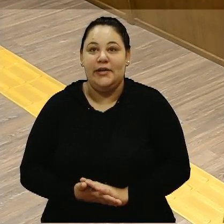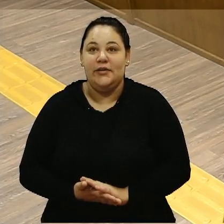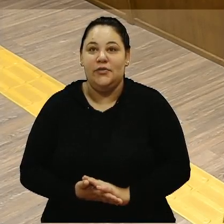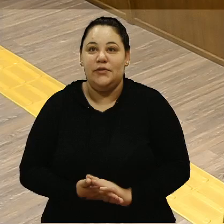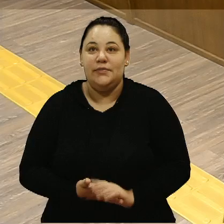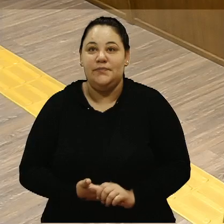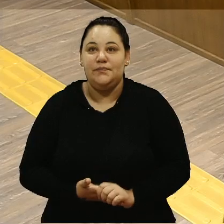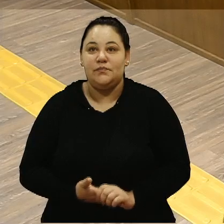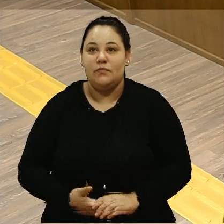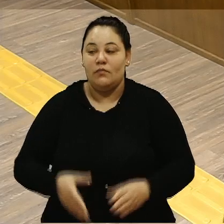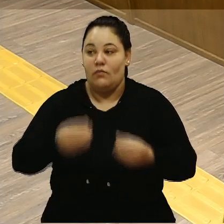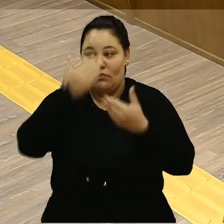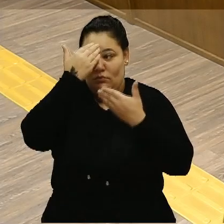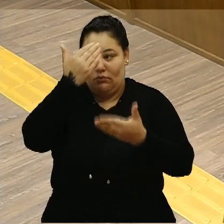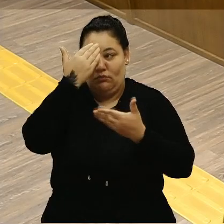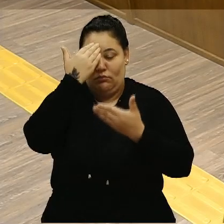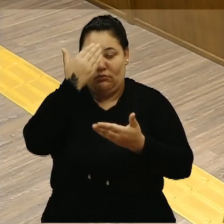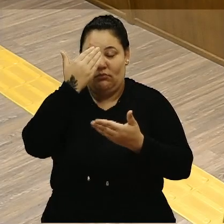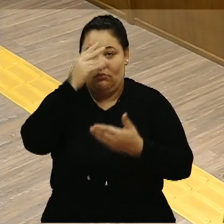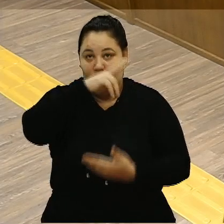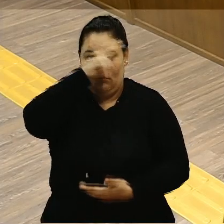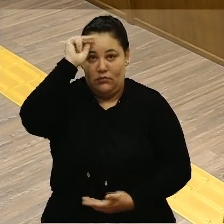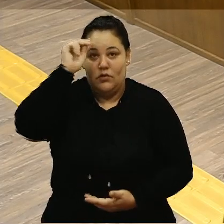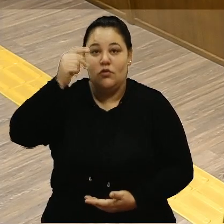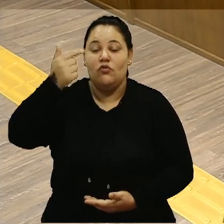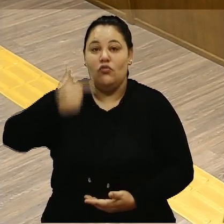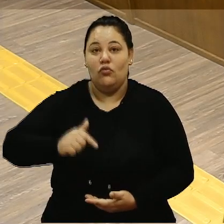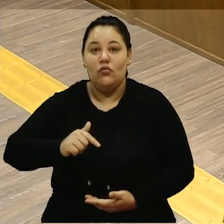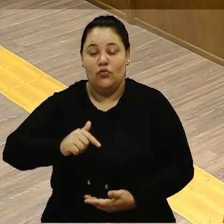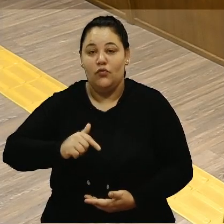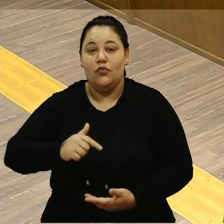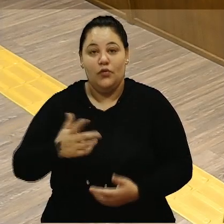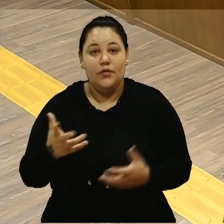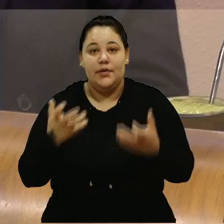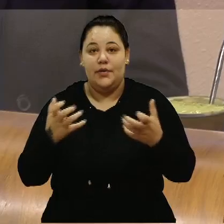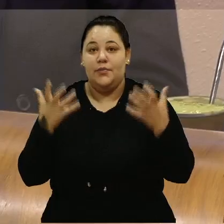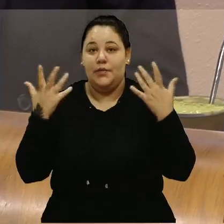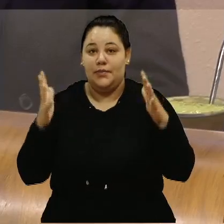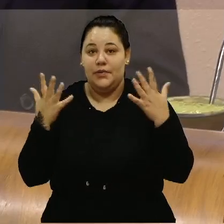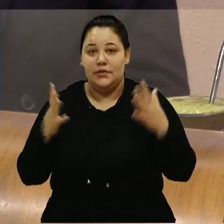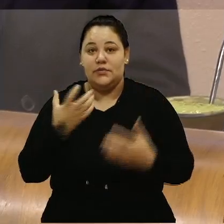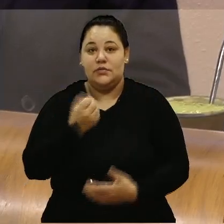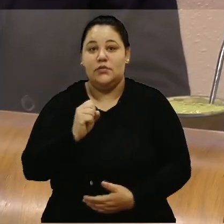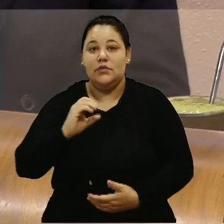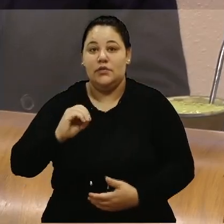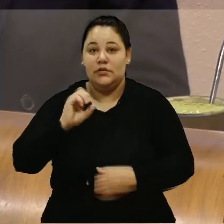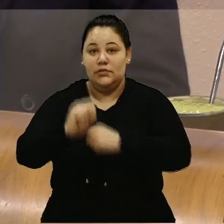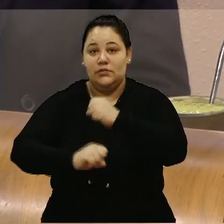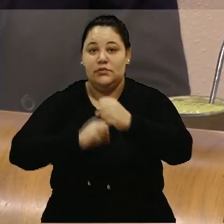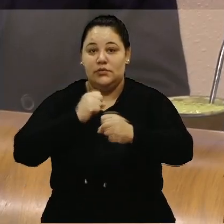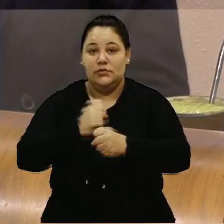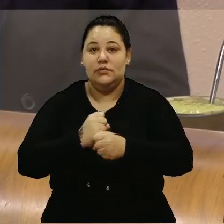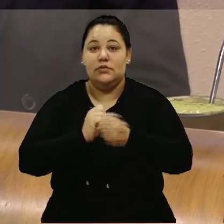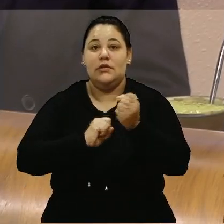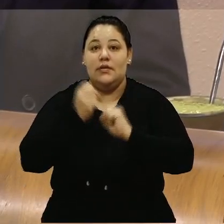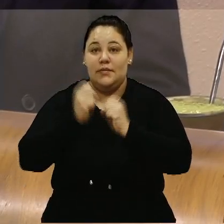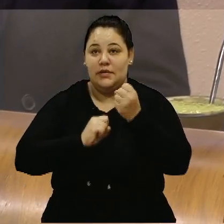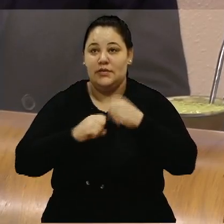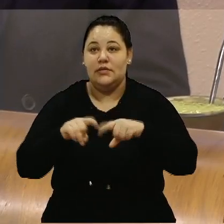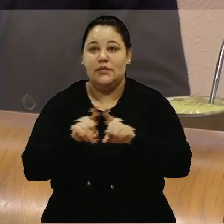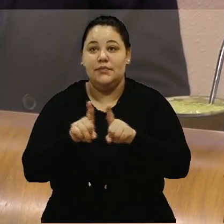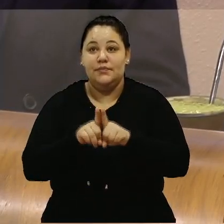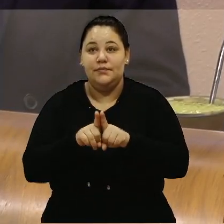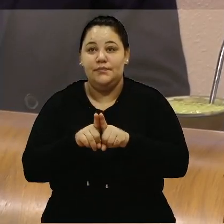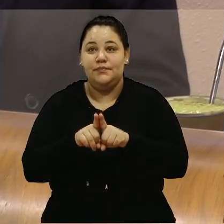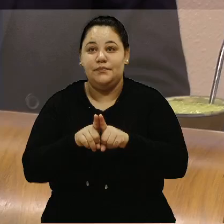Obrigado, prefeito. Mais uma vez aqui, parabenizar, né, os 80 anos da Autotrave e ao